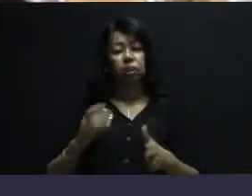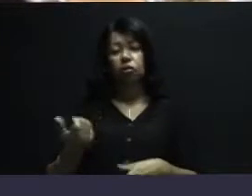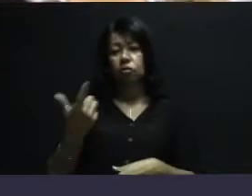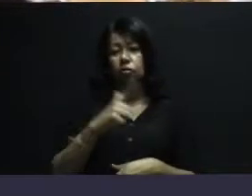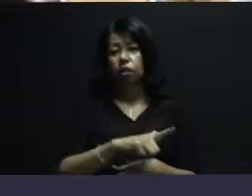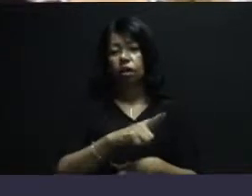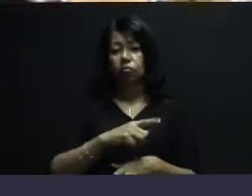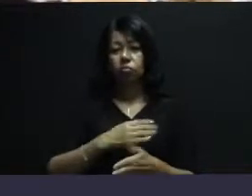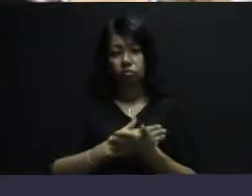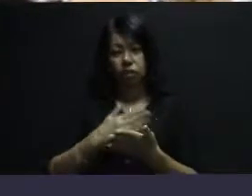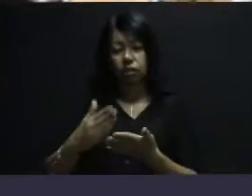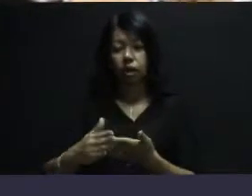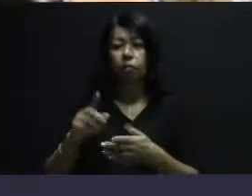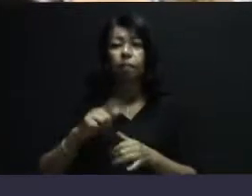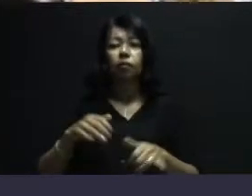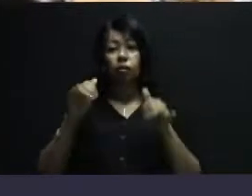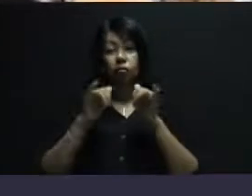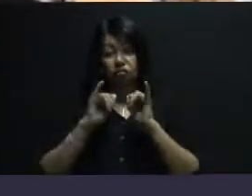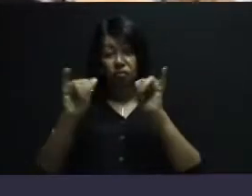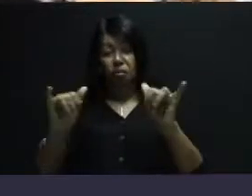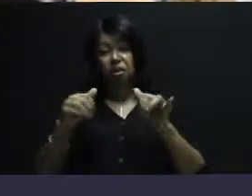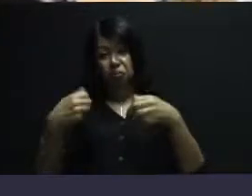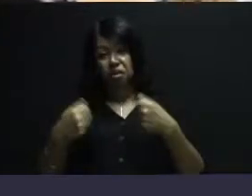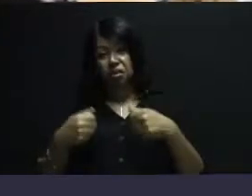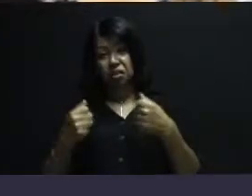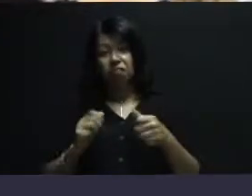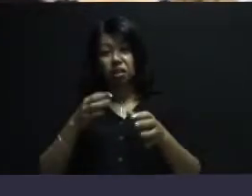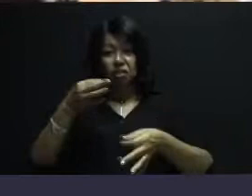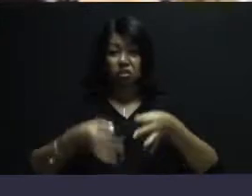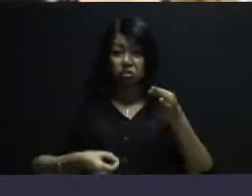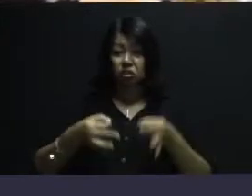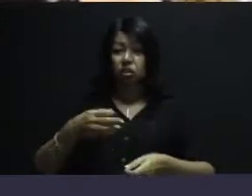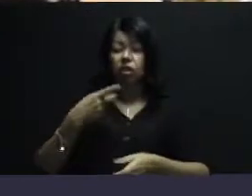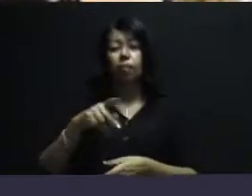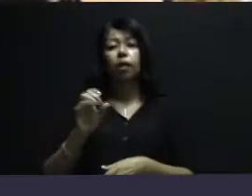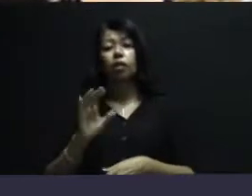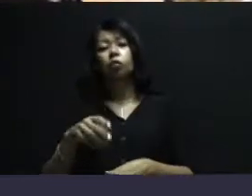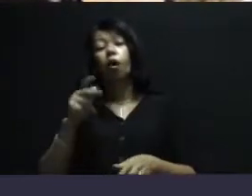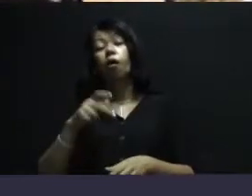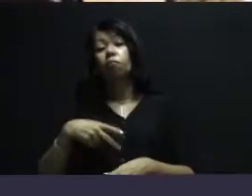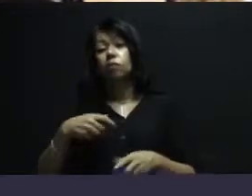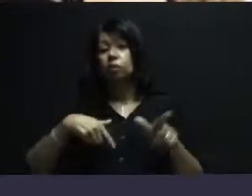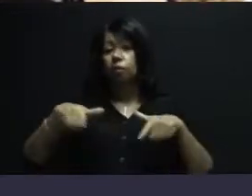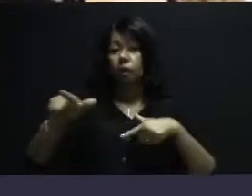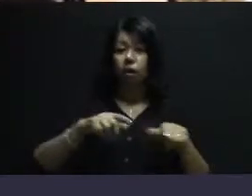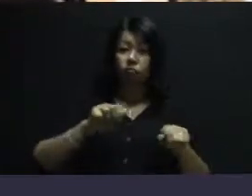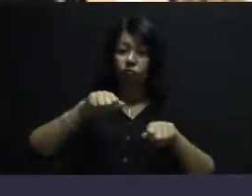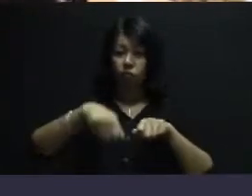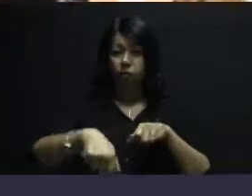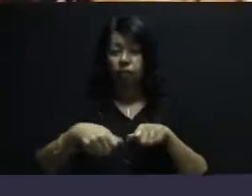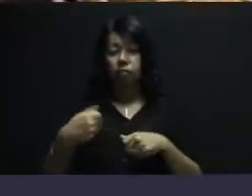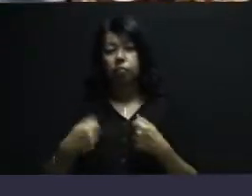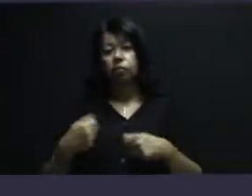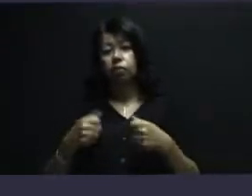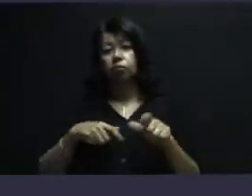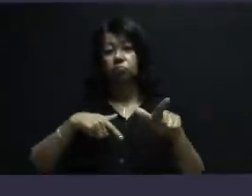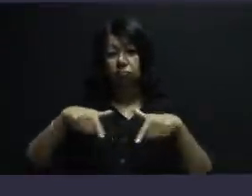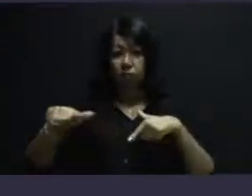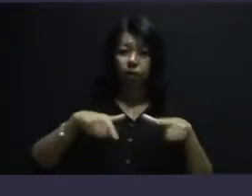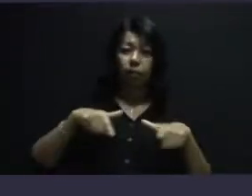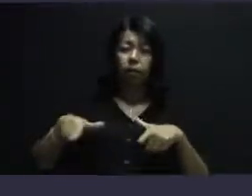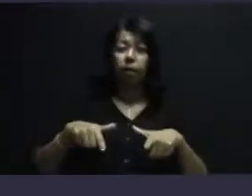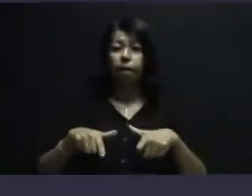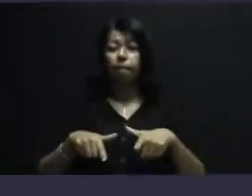foram informados que era necessário um instrumento jurídico para determinar que apenas os profissionais formados poderiam exercer a profissão.